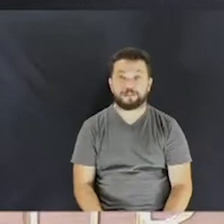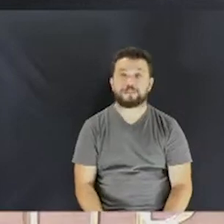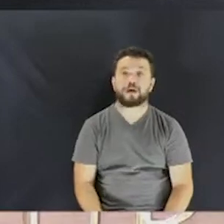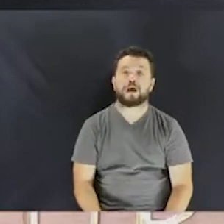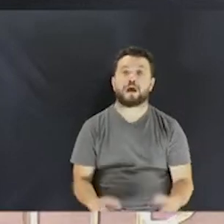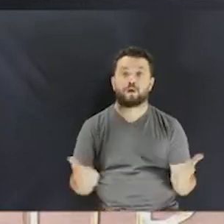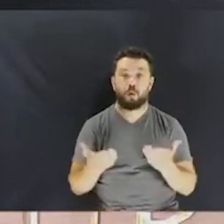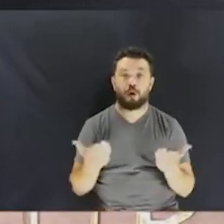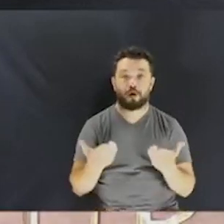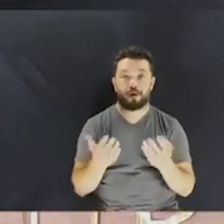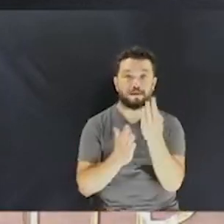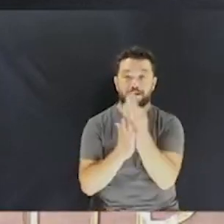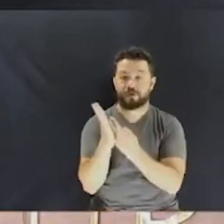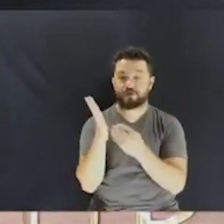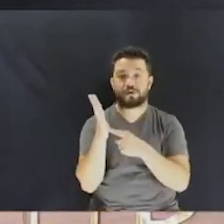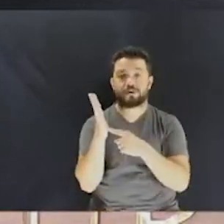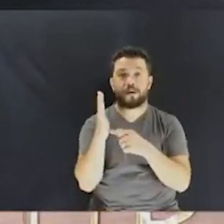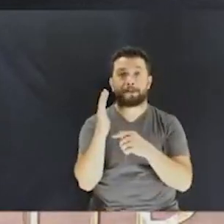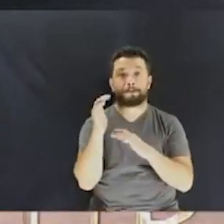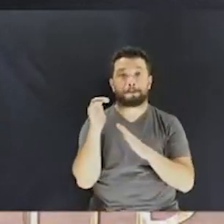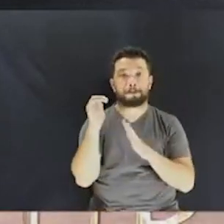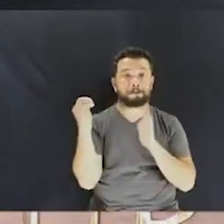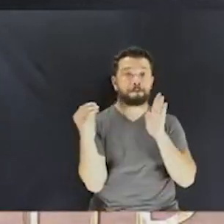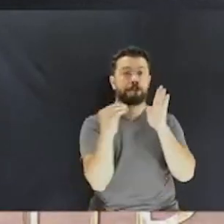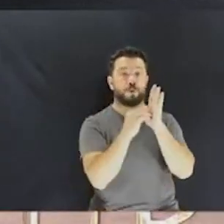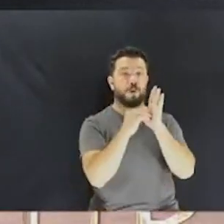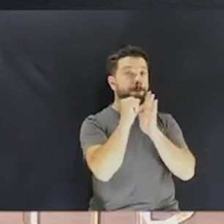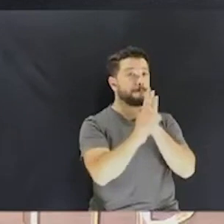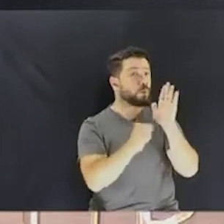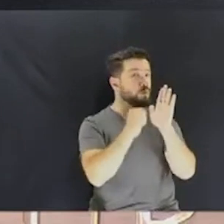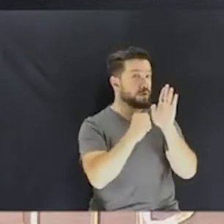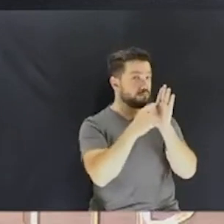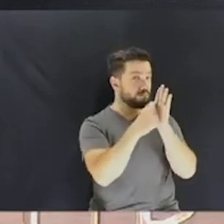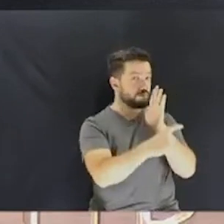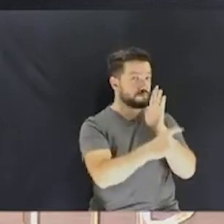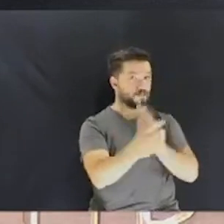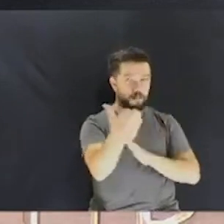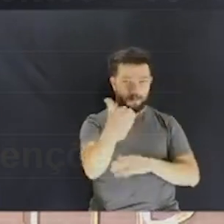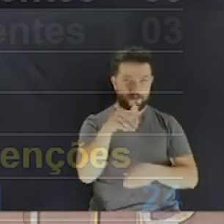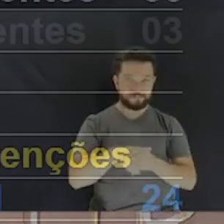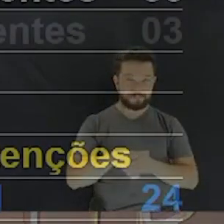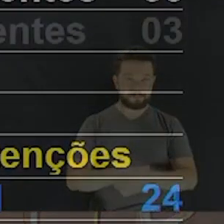3404-2024. De autoria do vereador Marcelo Facnello. Em votação.